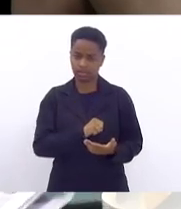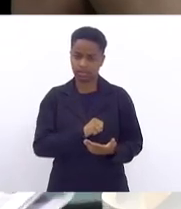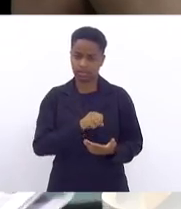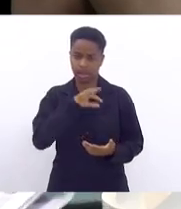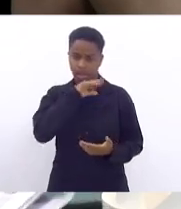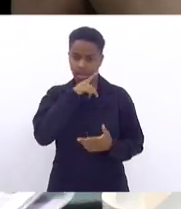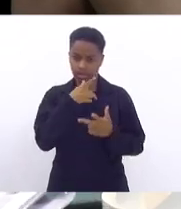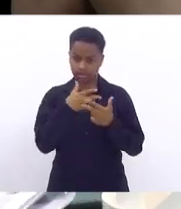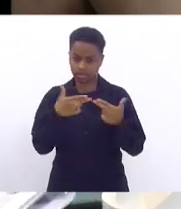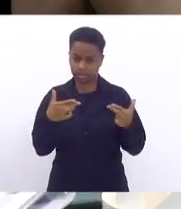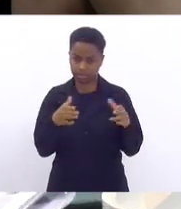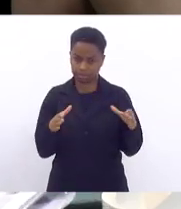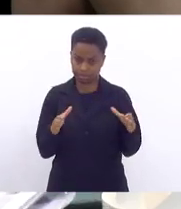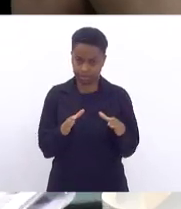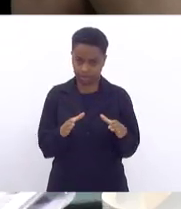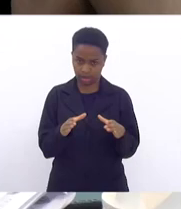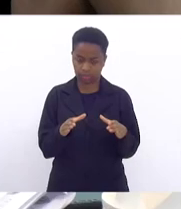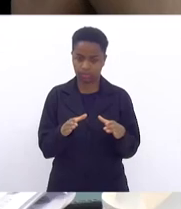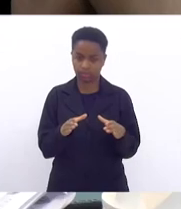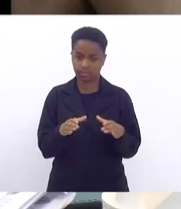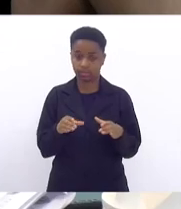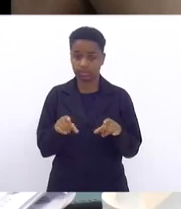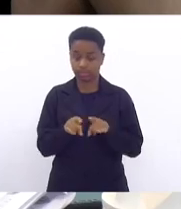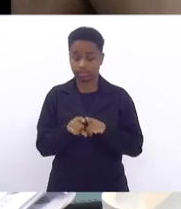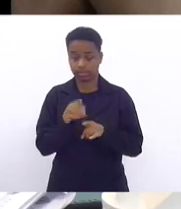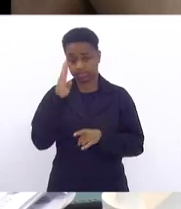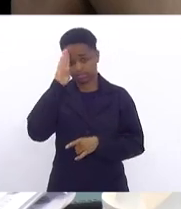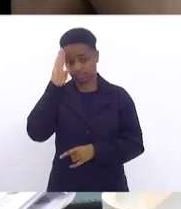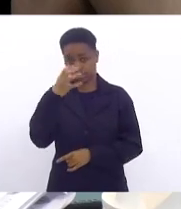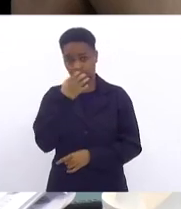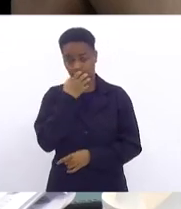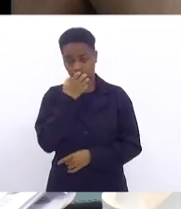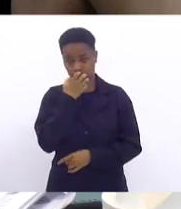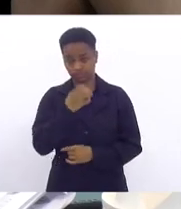pelos animais de pequeno porte, em especial pelos cães,